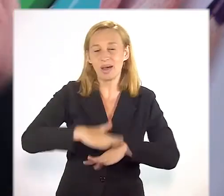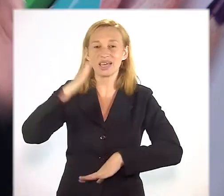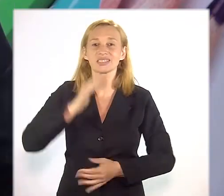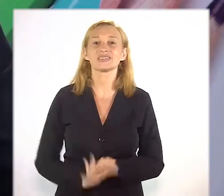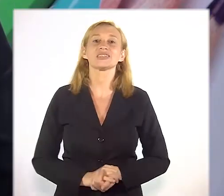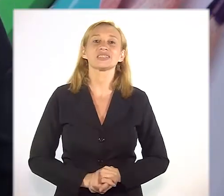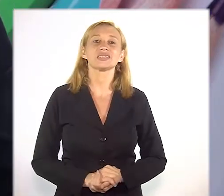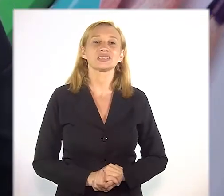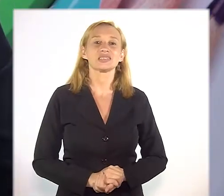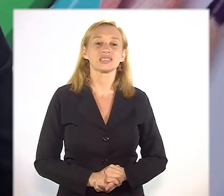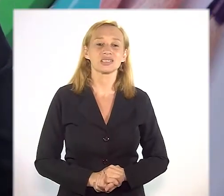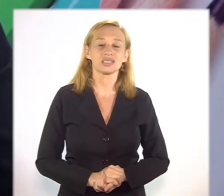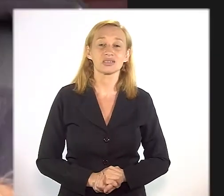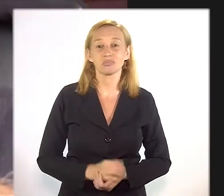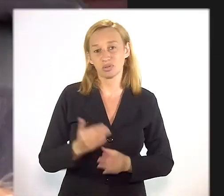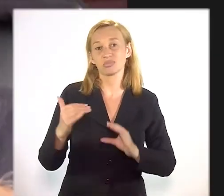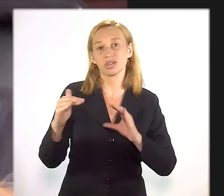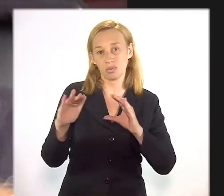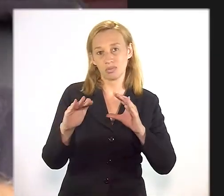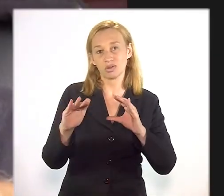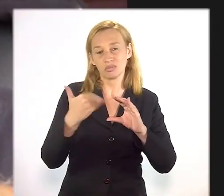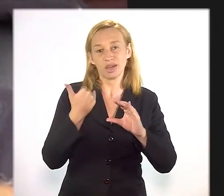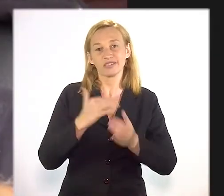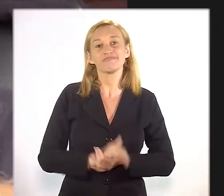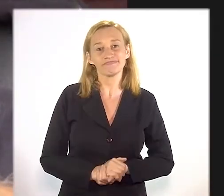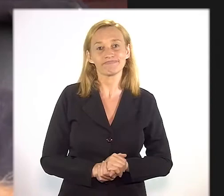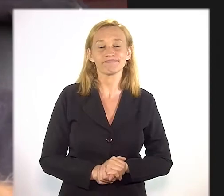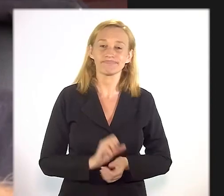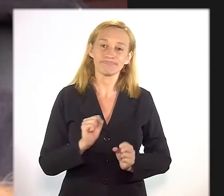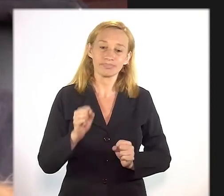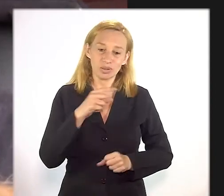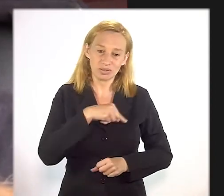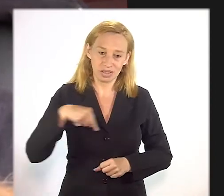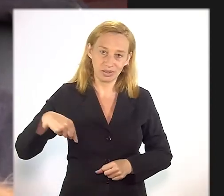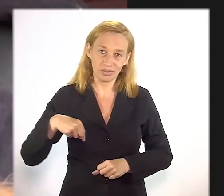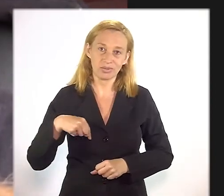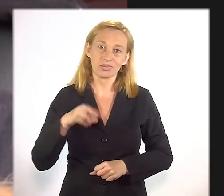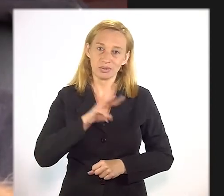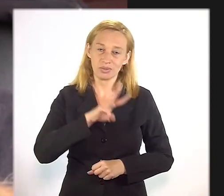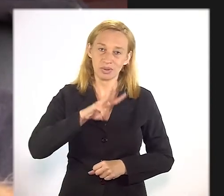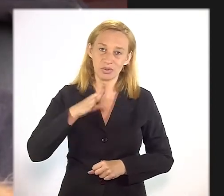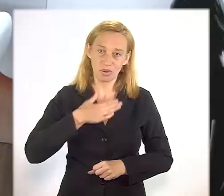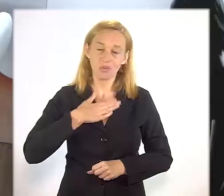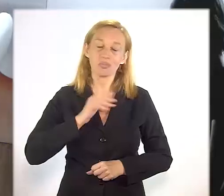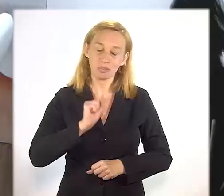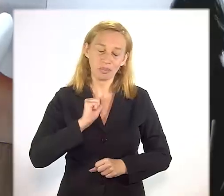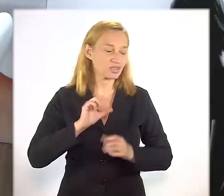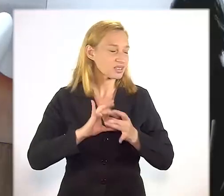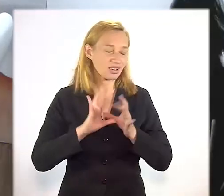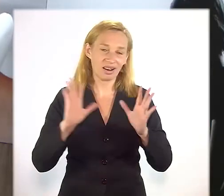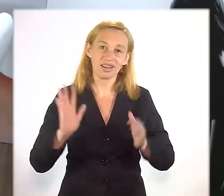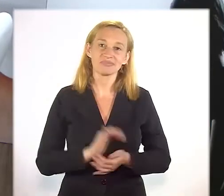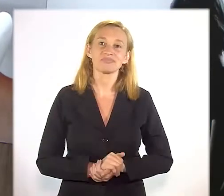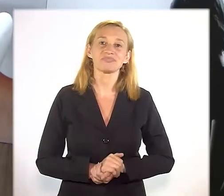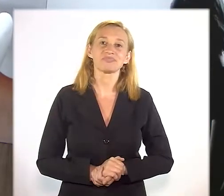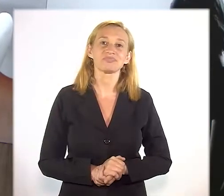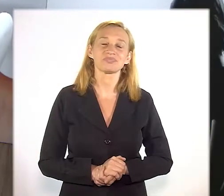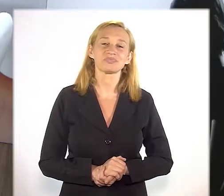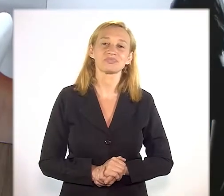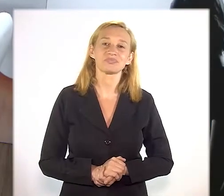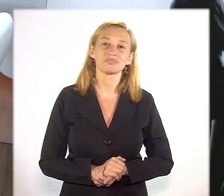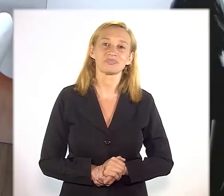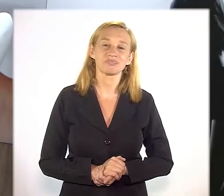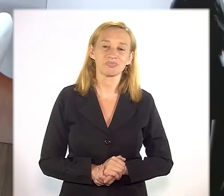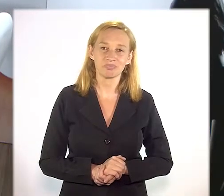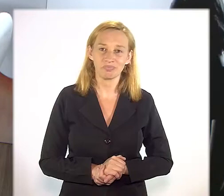quem está assistindo? Pode mandar-me um e-mail, por exemplo. Né? Posso deixar o meu e-mail? Claro, por favor. Então o